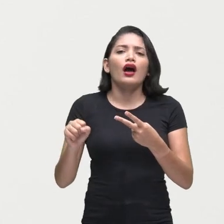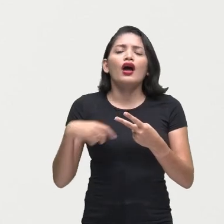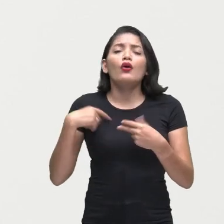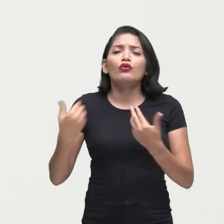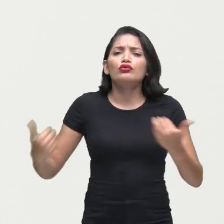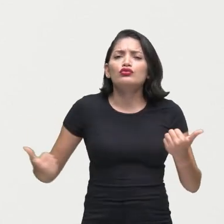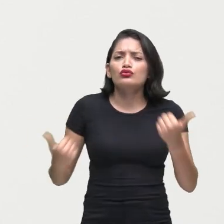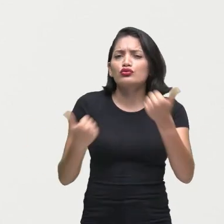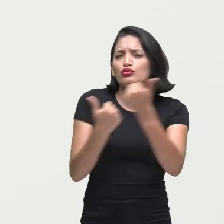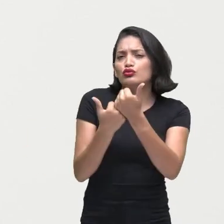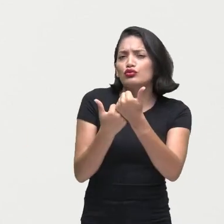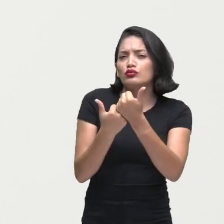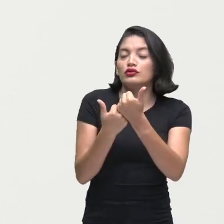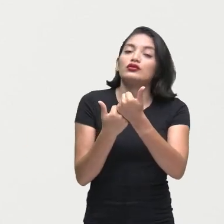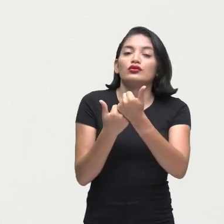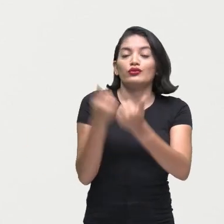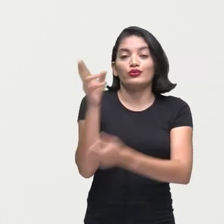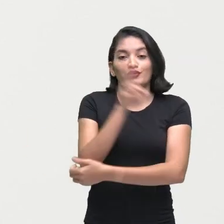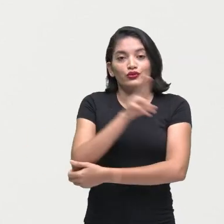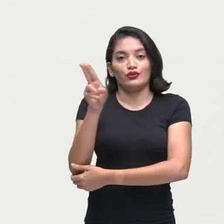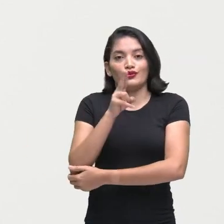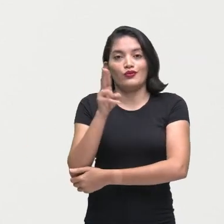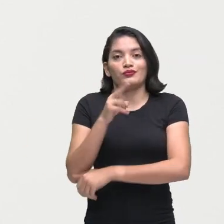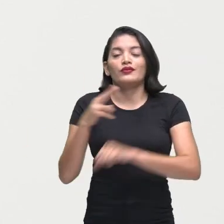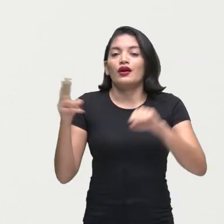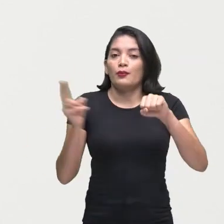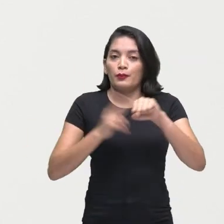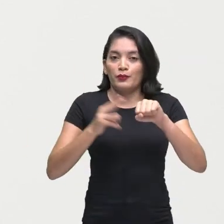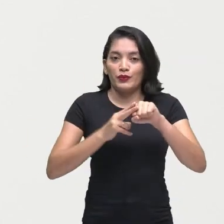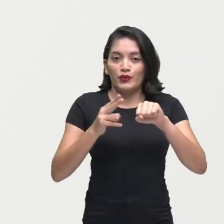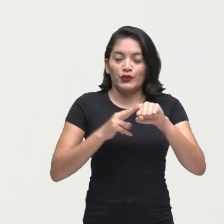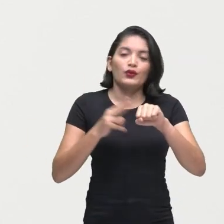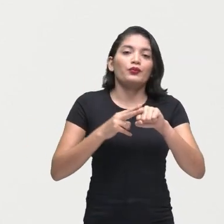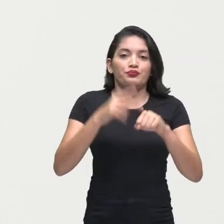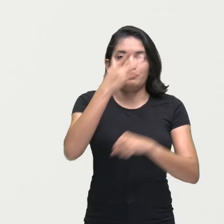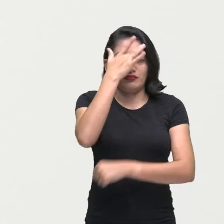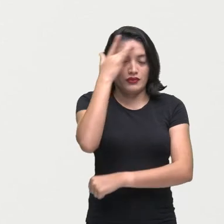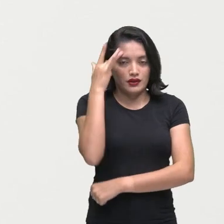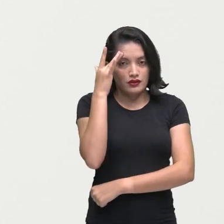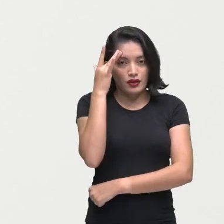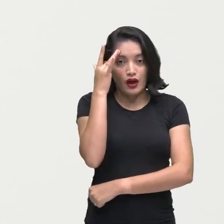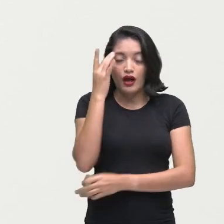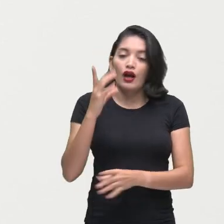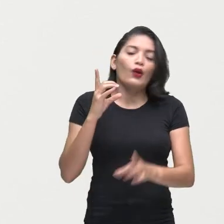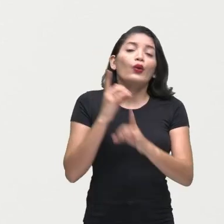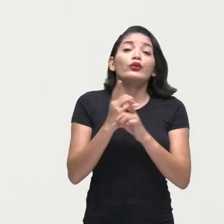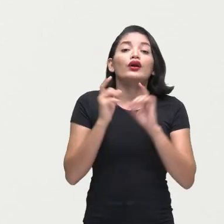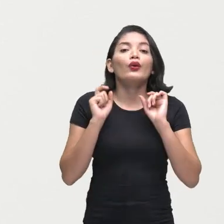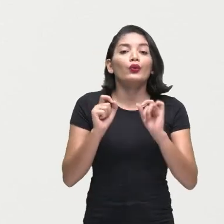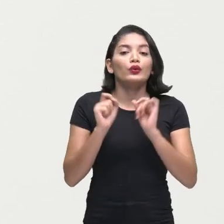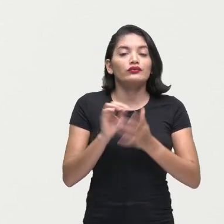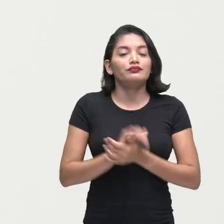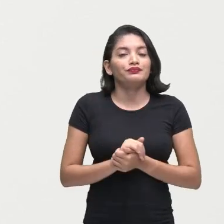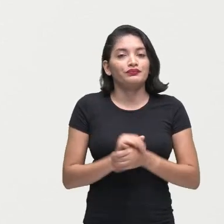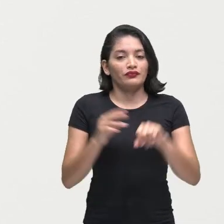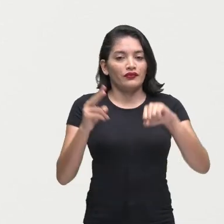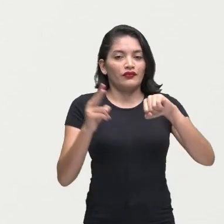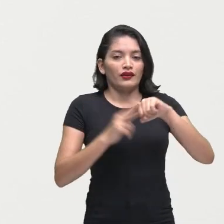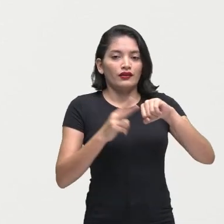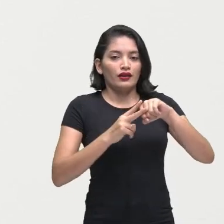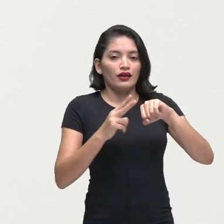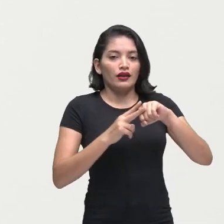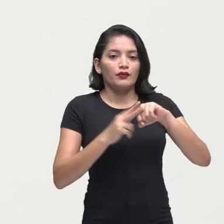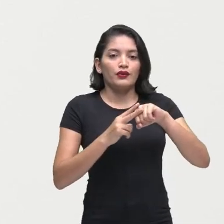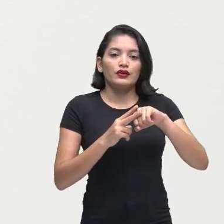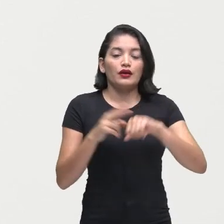substituiu os nomes por um pronome pessoal nós vamos encontrar quem o pronome vem